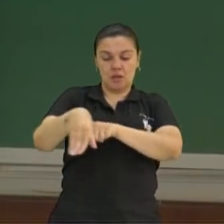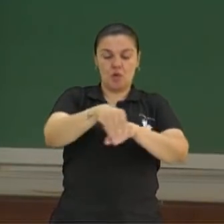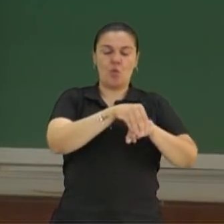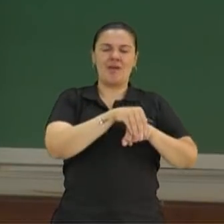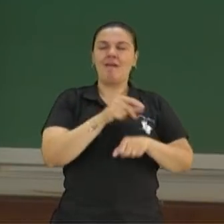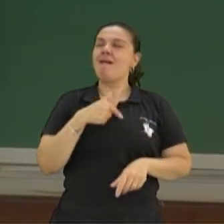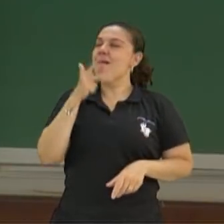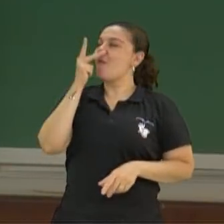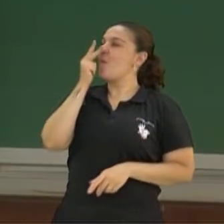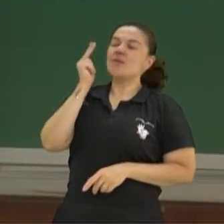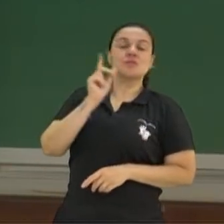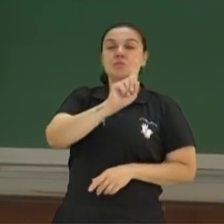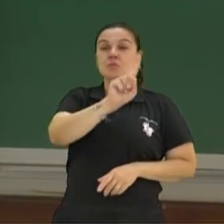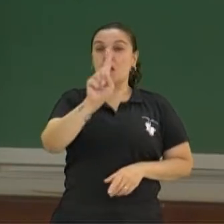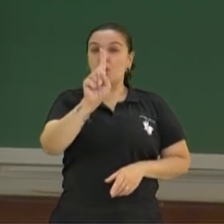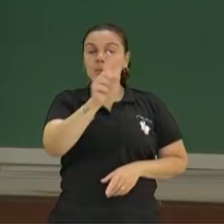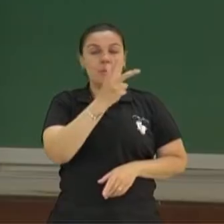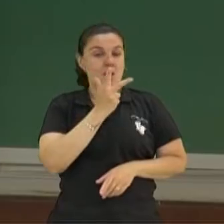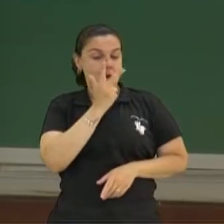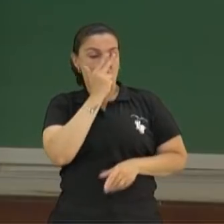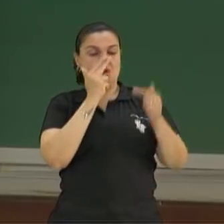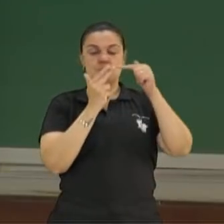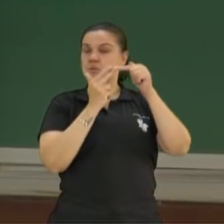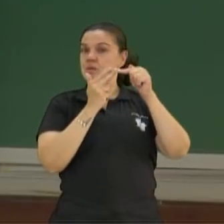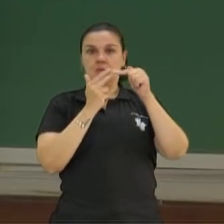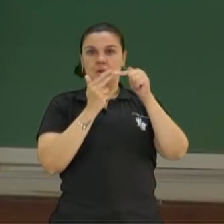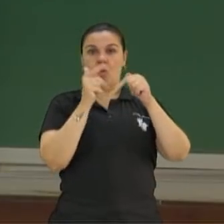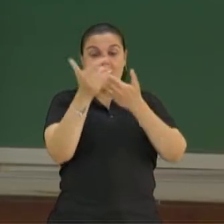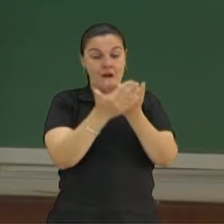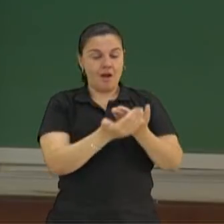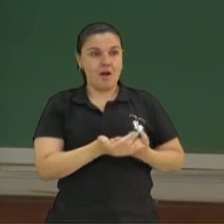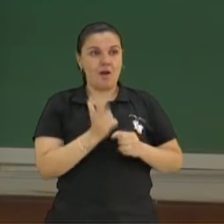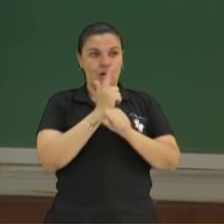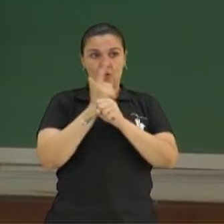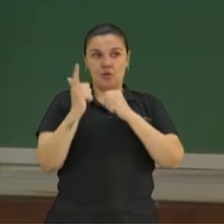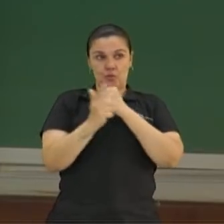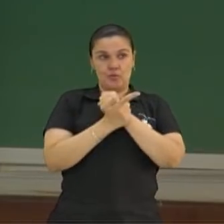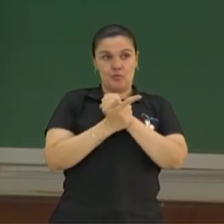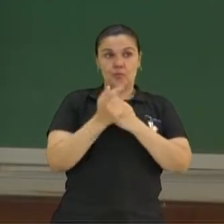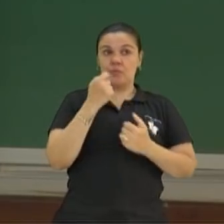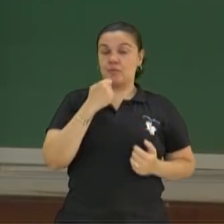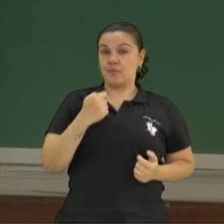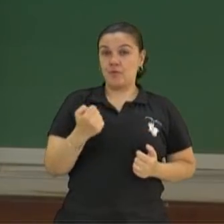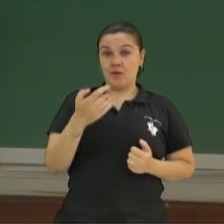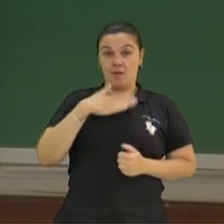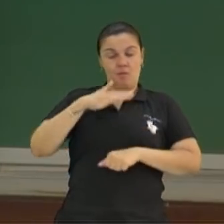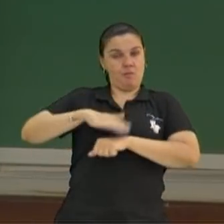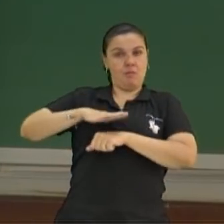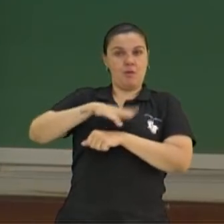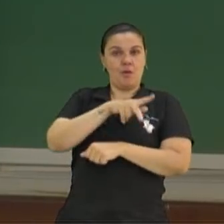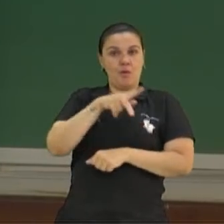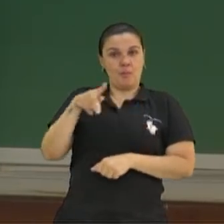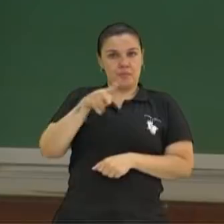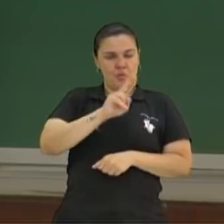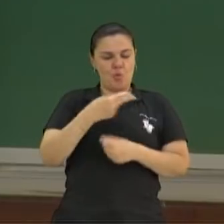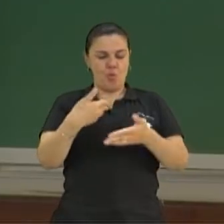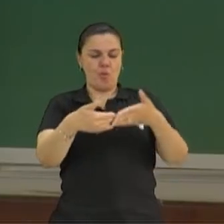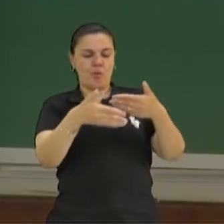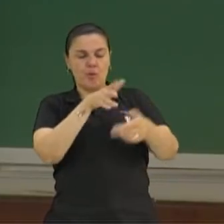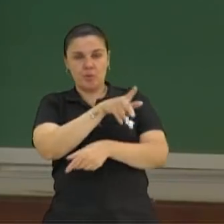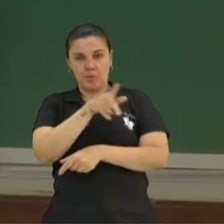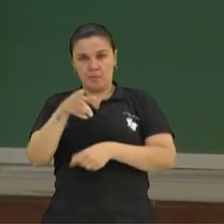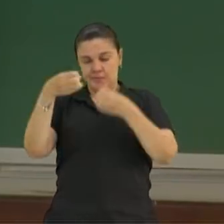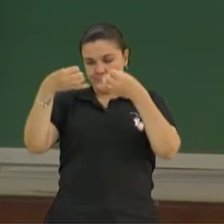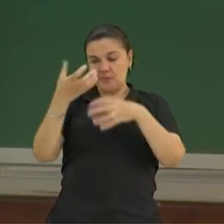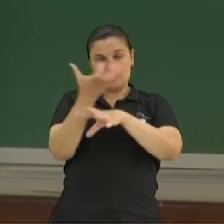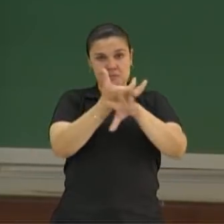eu acho que. Nas nossas aulas de geografia, você não vai ouvir eu, na condição de professor, ou qualquer outro